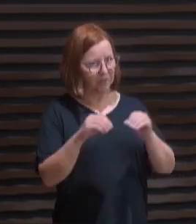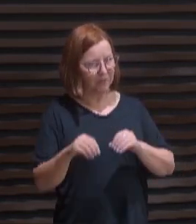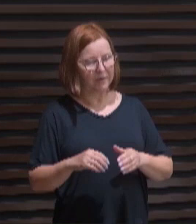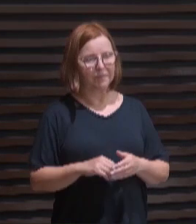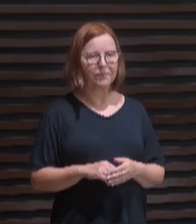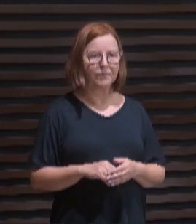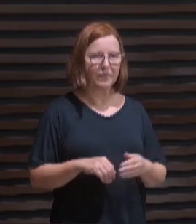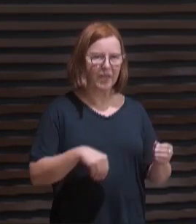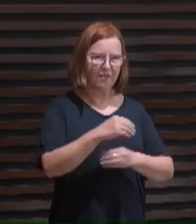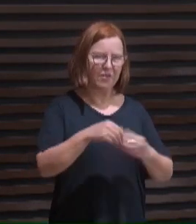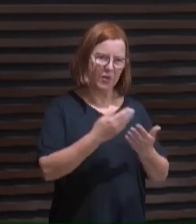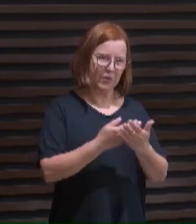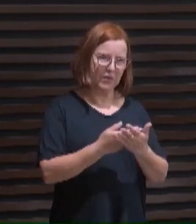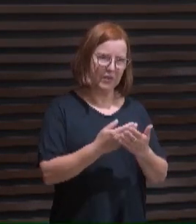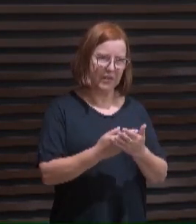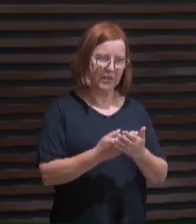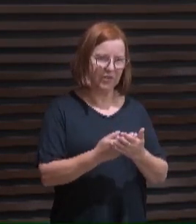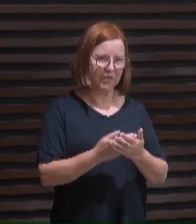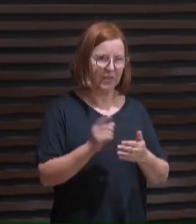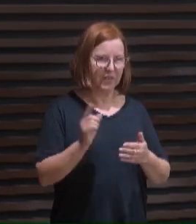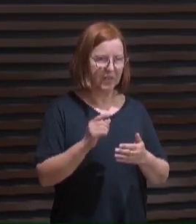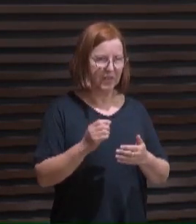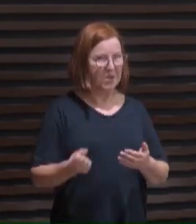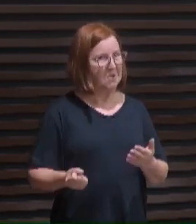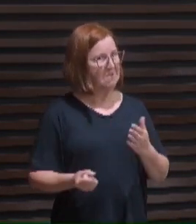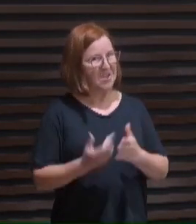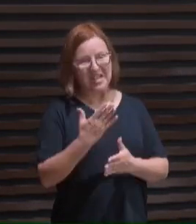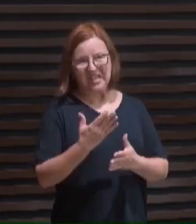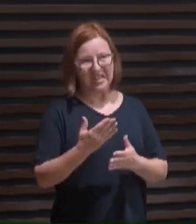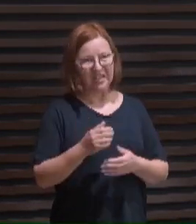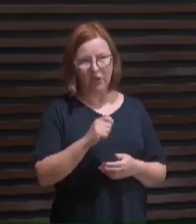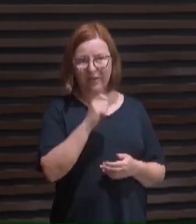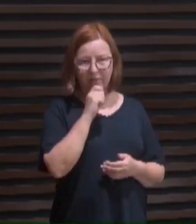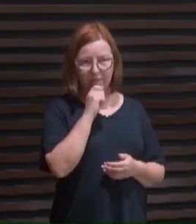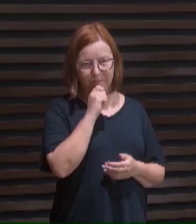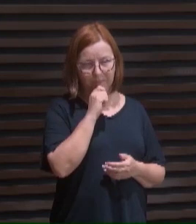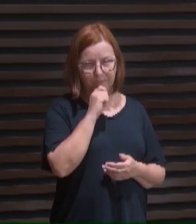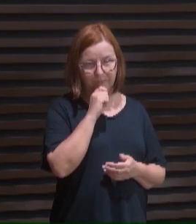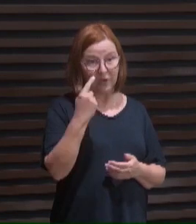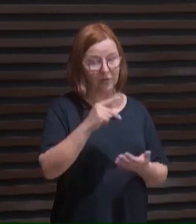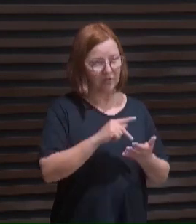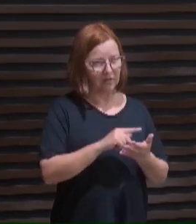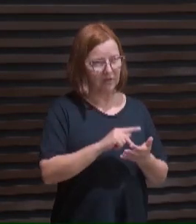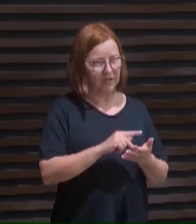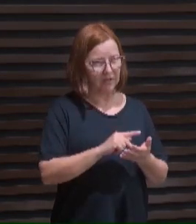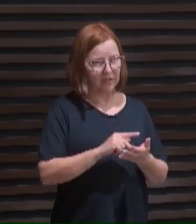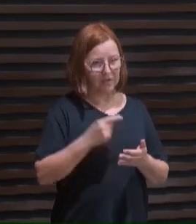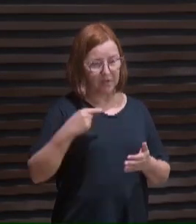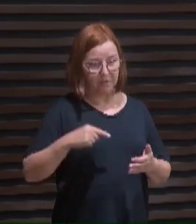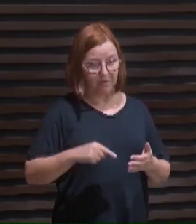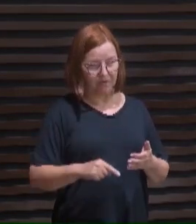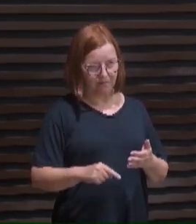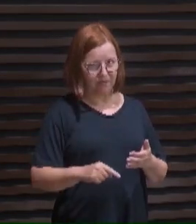Estudantil Internacional não surgiu espontaneamente do nada. Suas verdadeiras e mais profundas